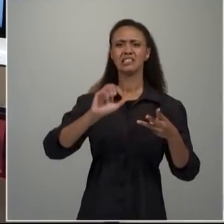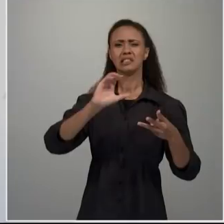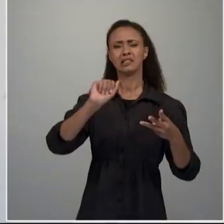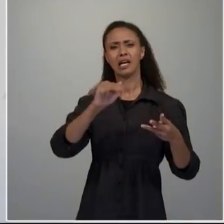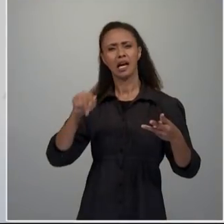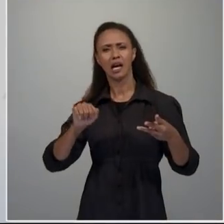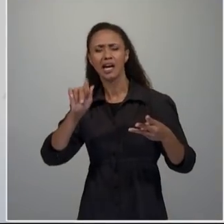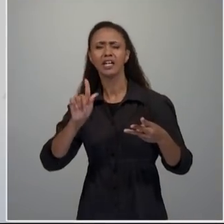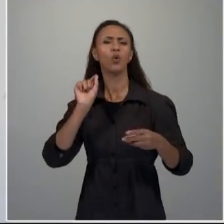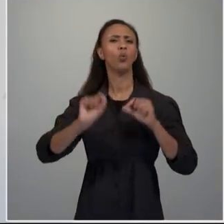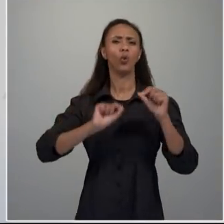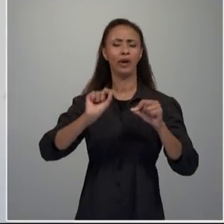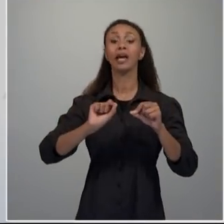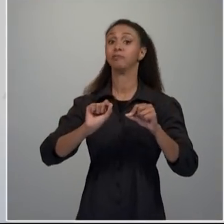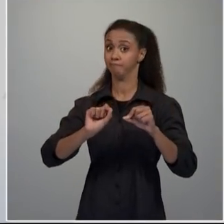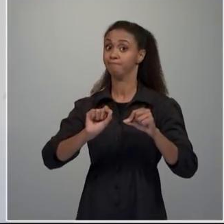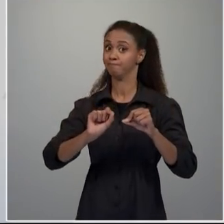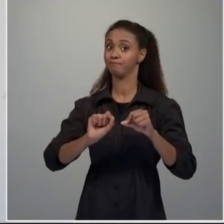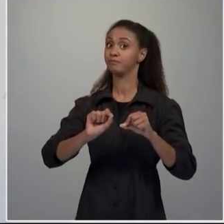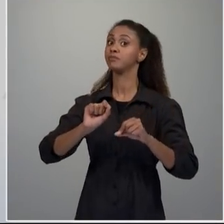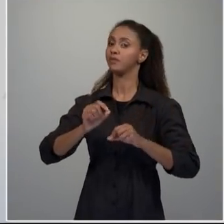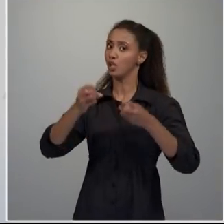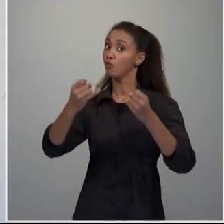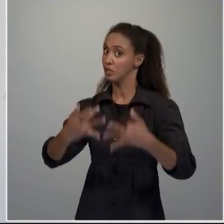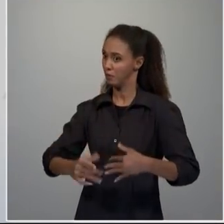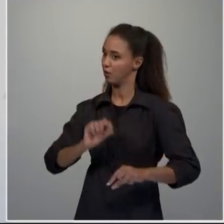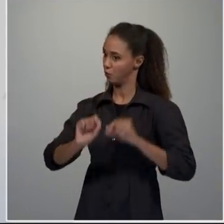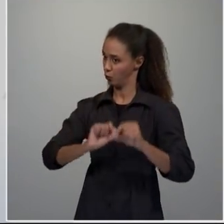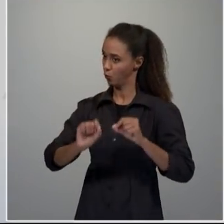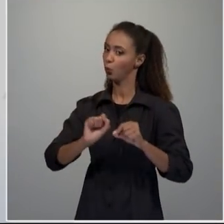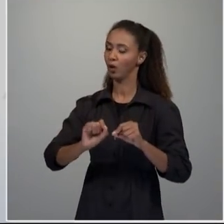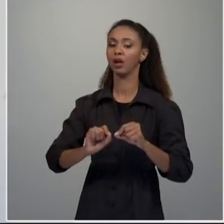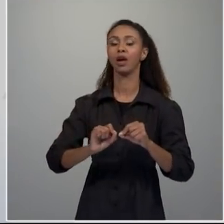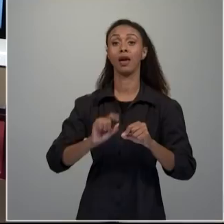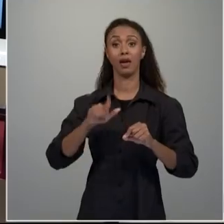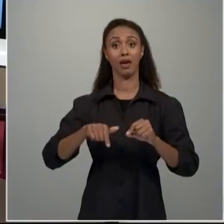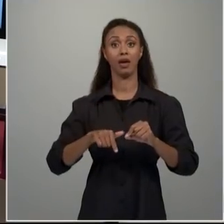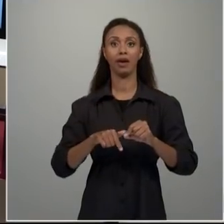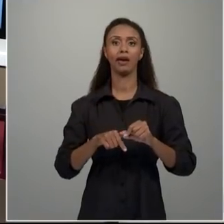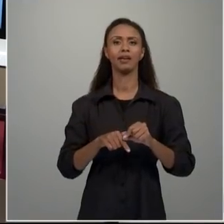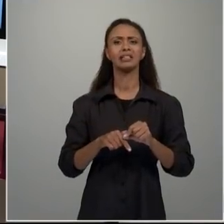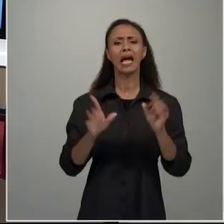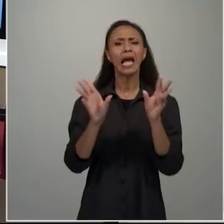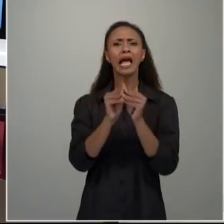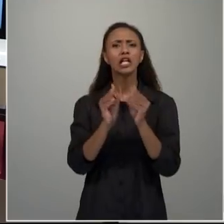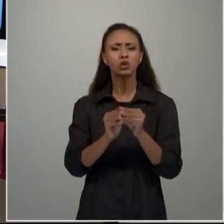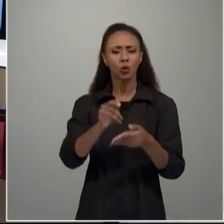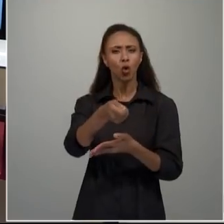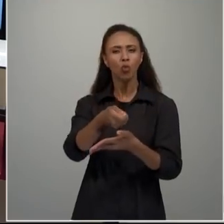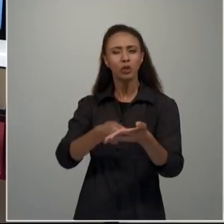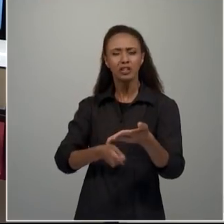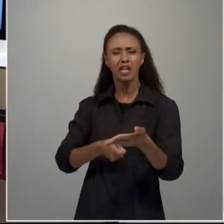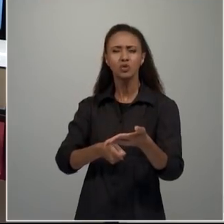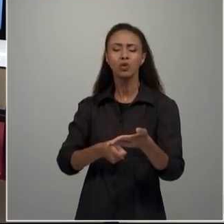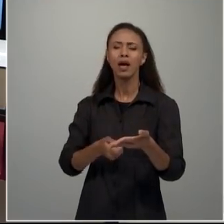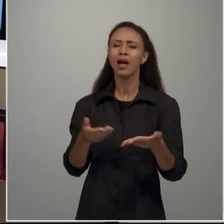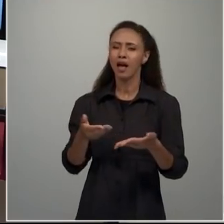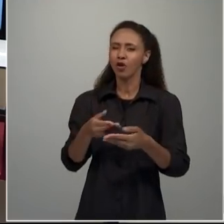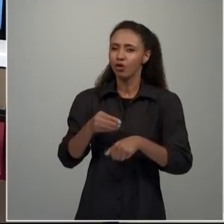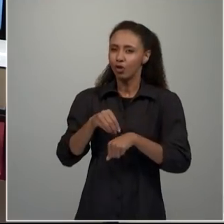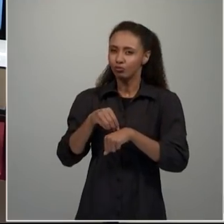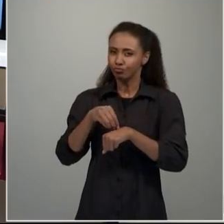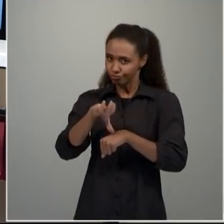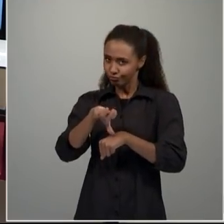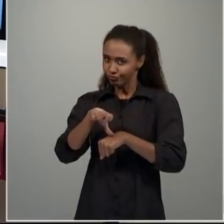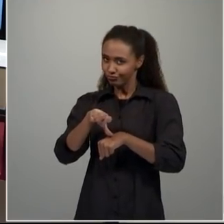pra vocês elaboração de resumo acadêmico que na verdade está bem mais pro final do nosso curso mas eu já vou dar uma palhinha pra